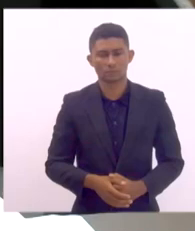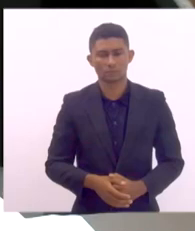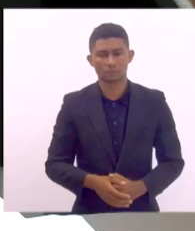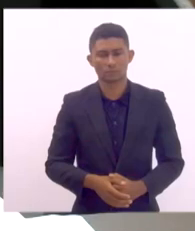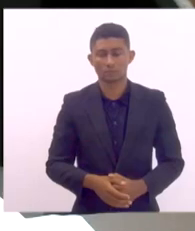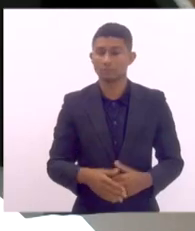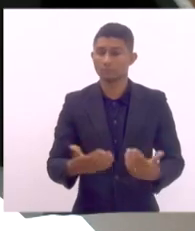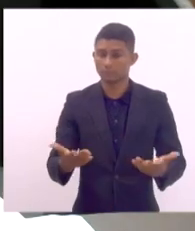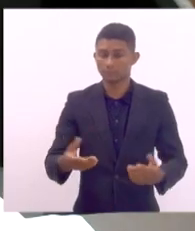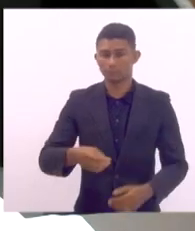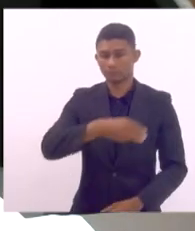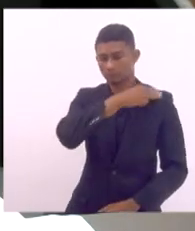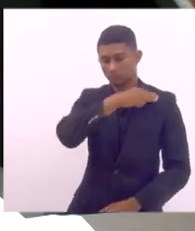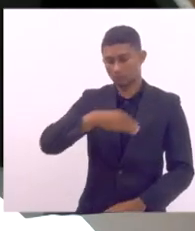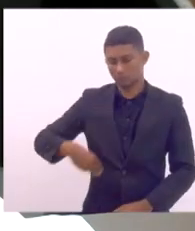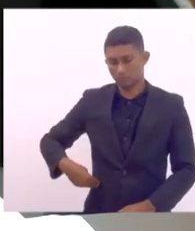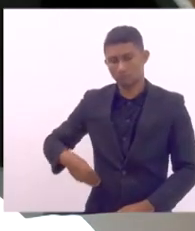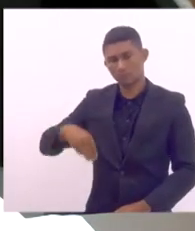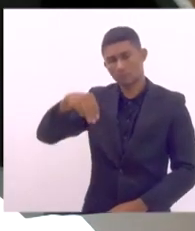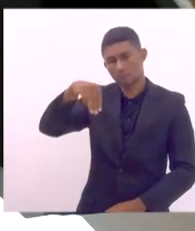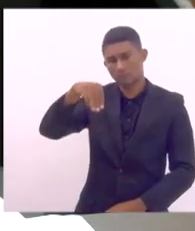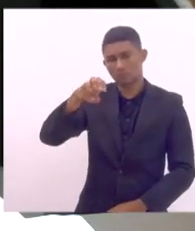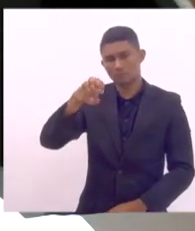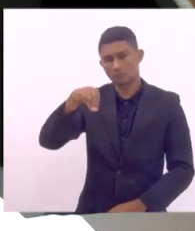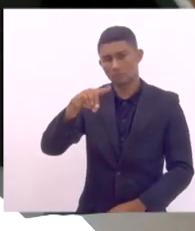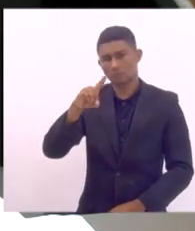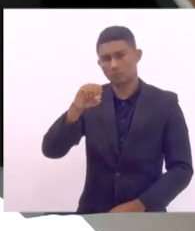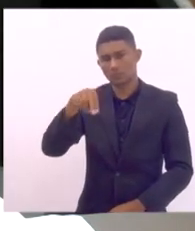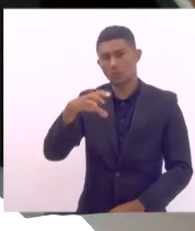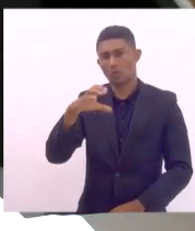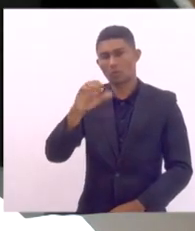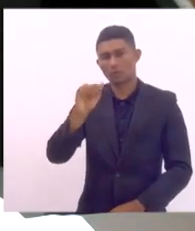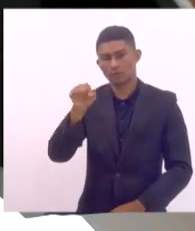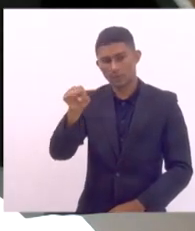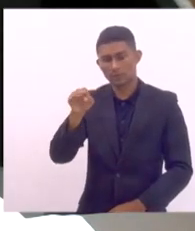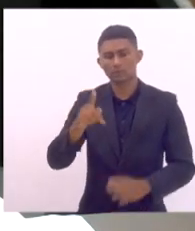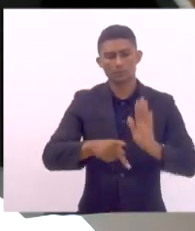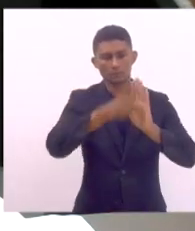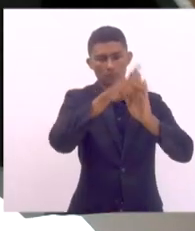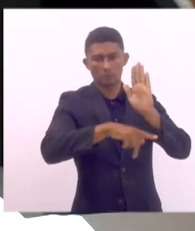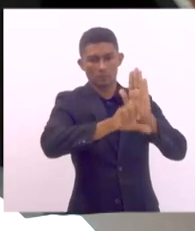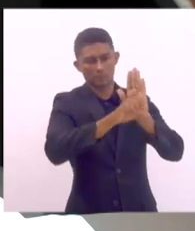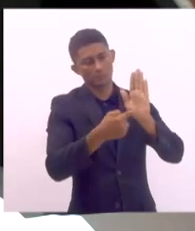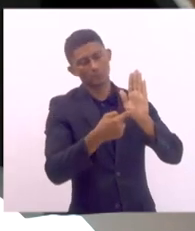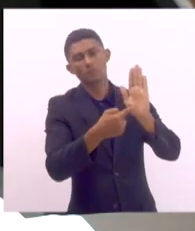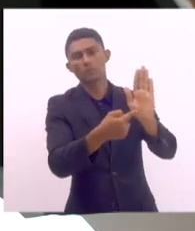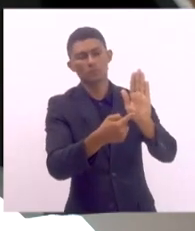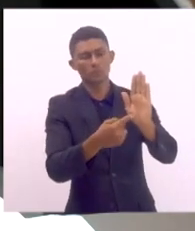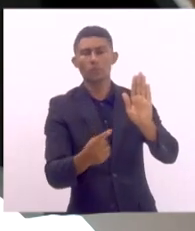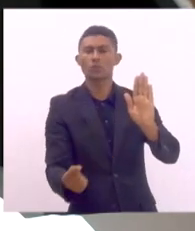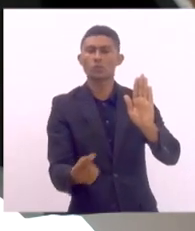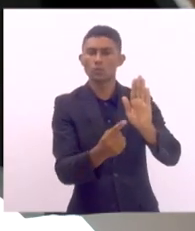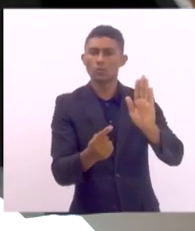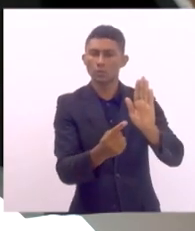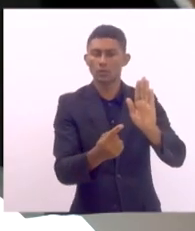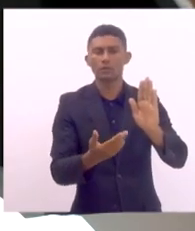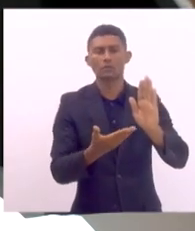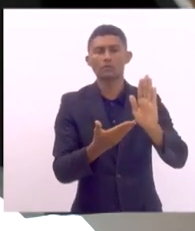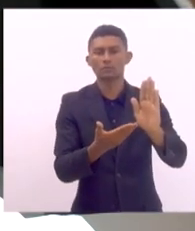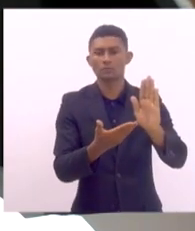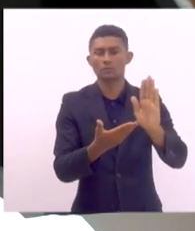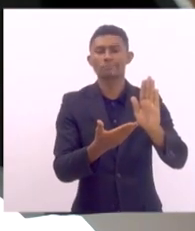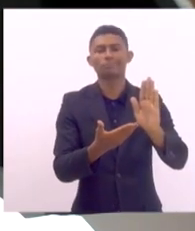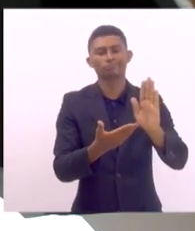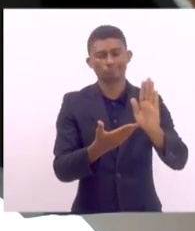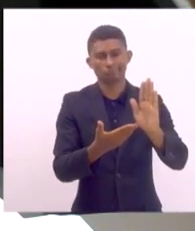Do ministro Mendonça, né, e o projeto de lei, no fundo, tira partido dela,